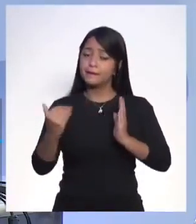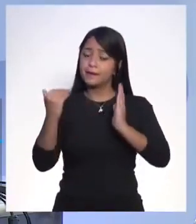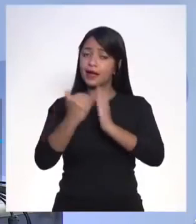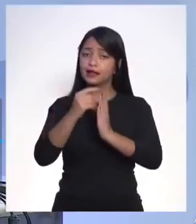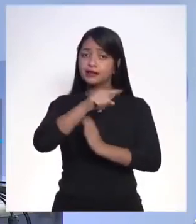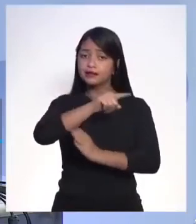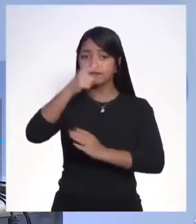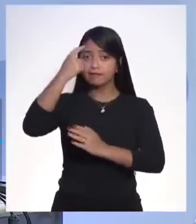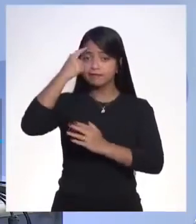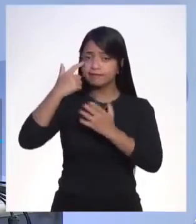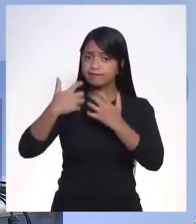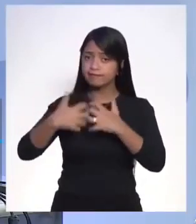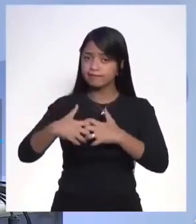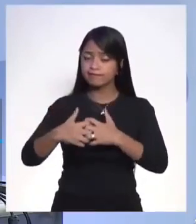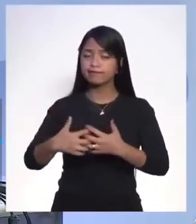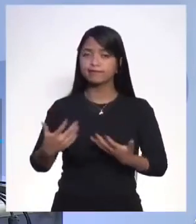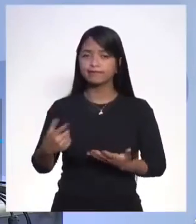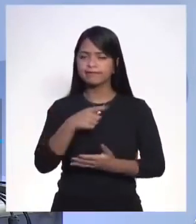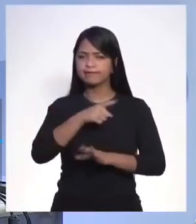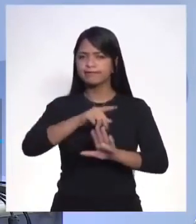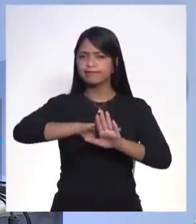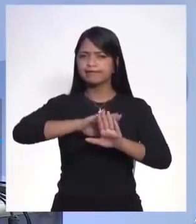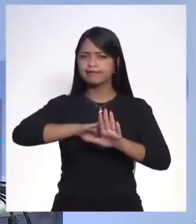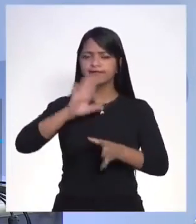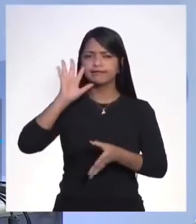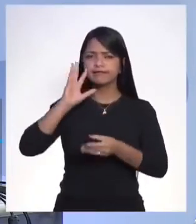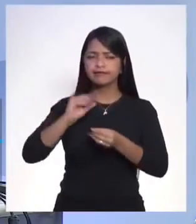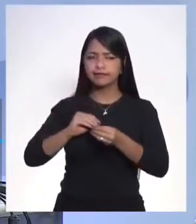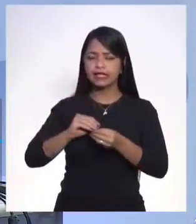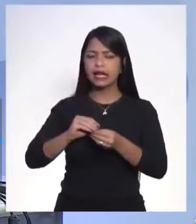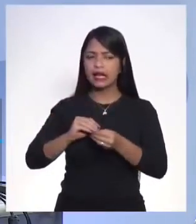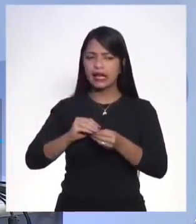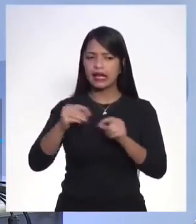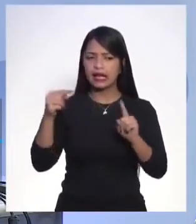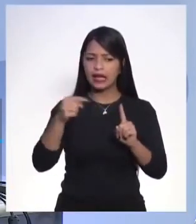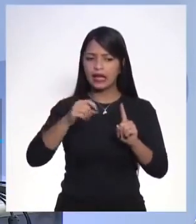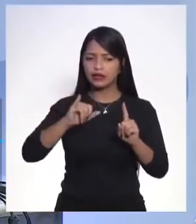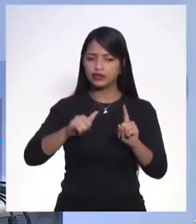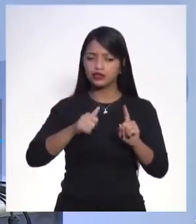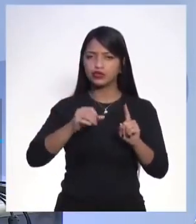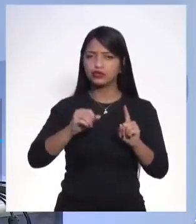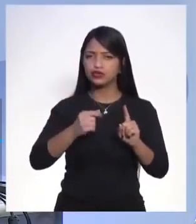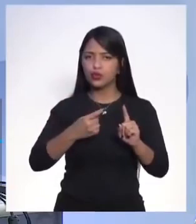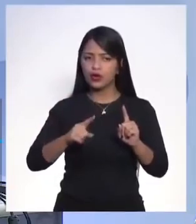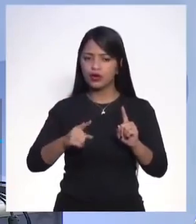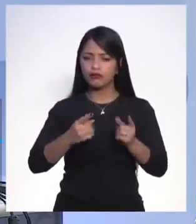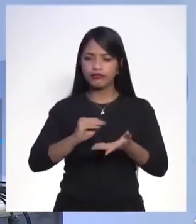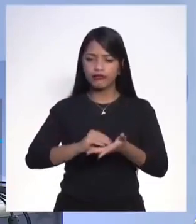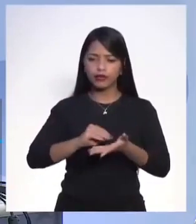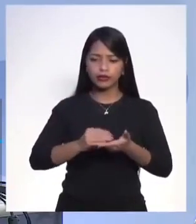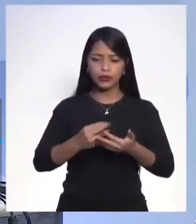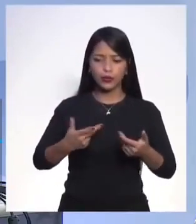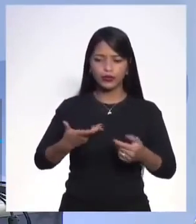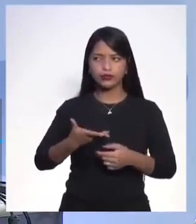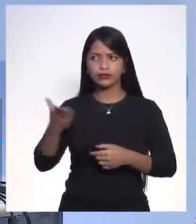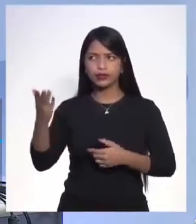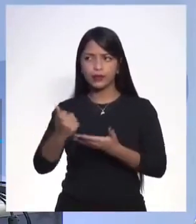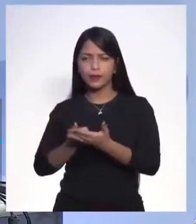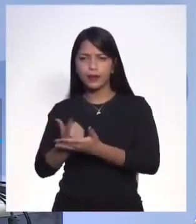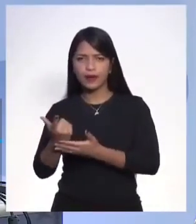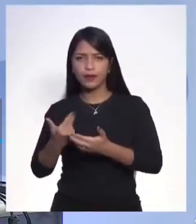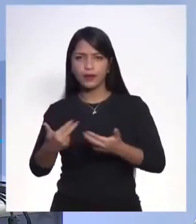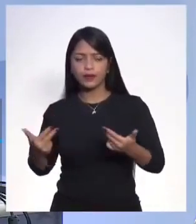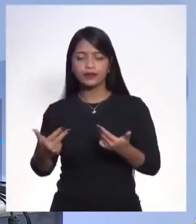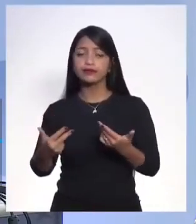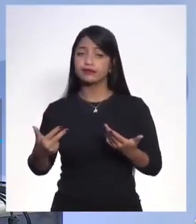subentendido? Ele foi comprar alguma coisa, ele não tinha alguma coisa, só que você vai olhar o contexto também, todo o texto em si. Então, é